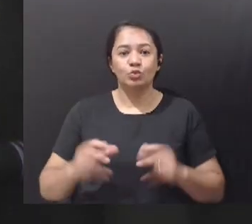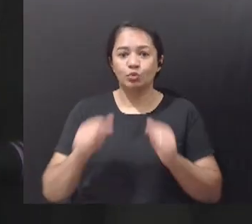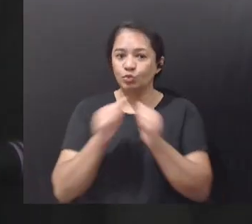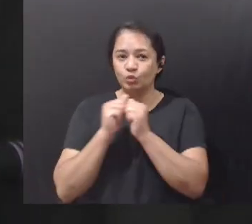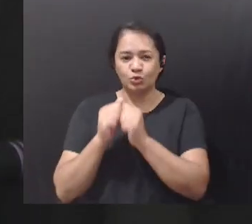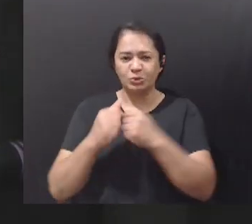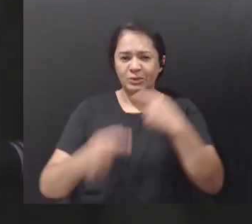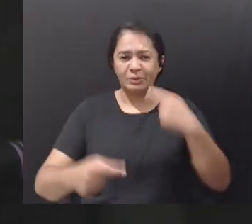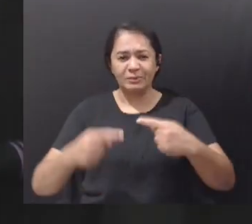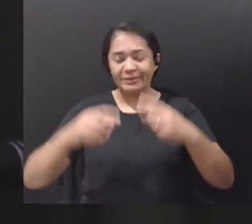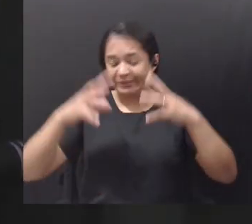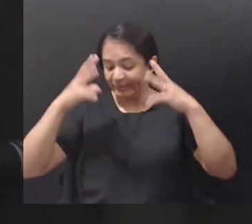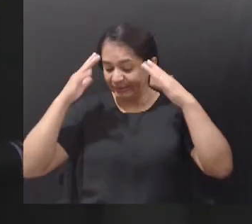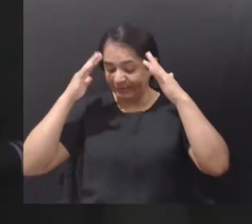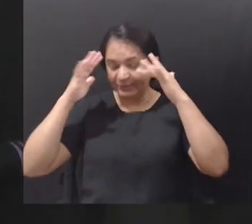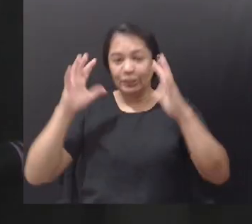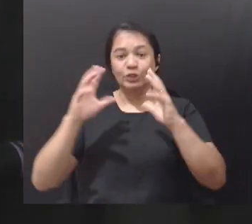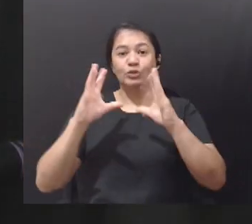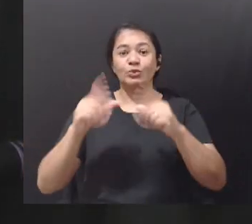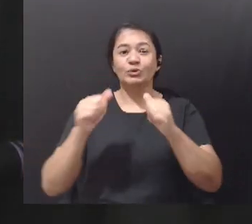com campanha, tudo junto com eleição.